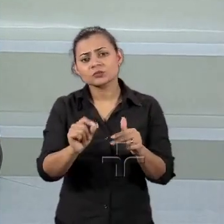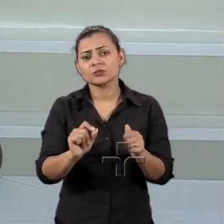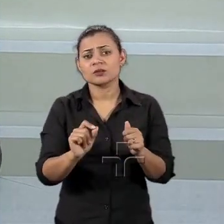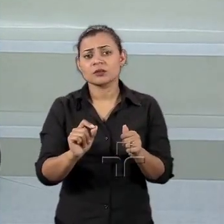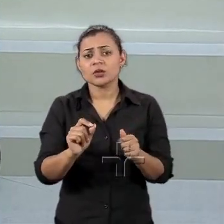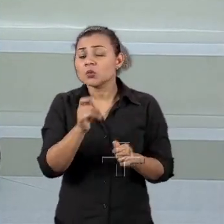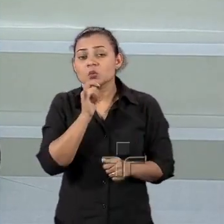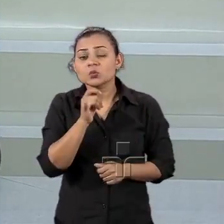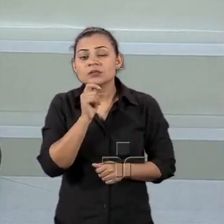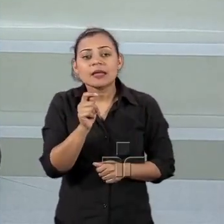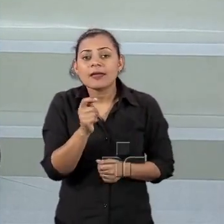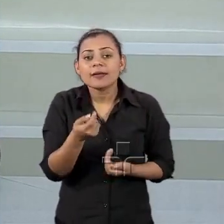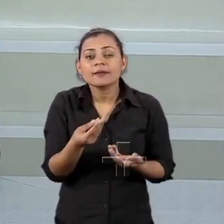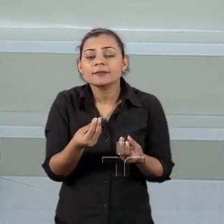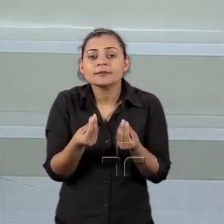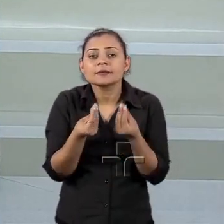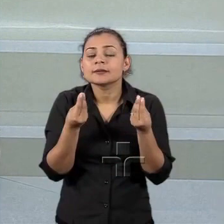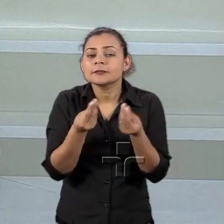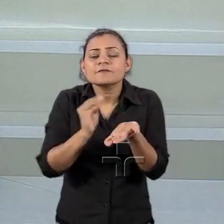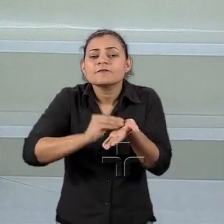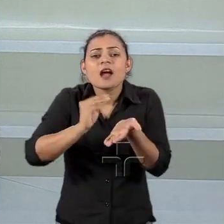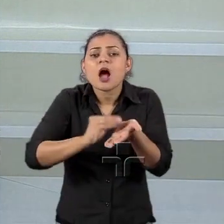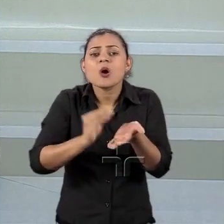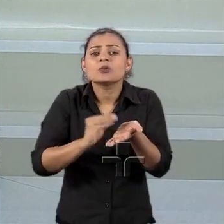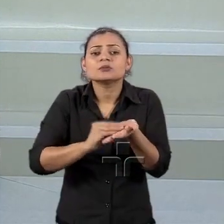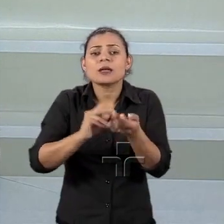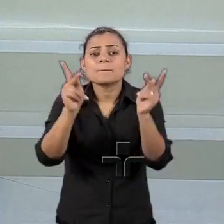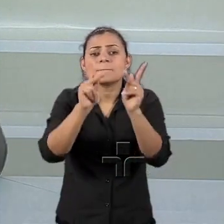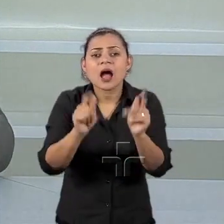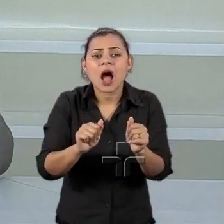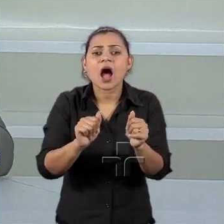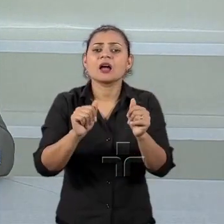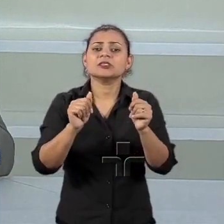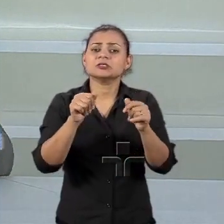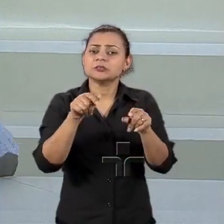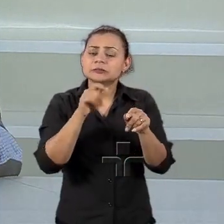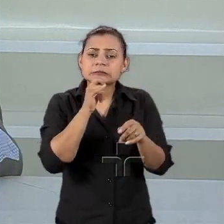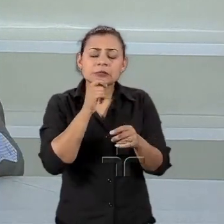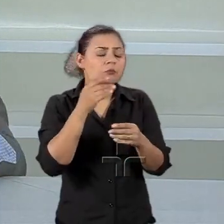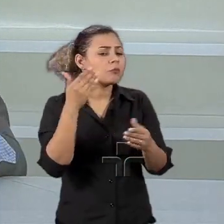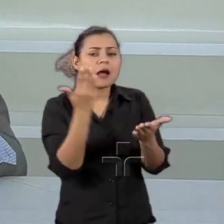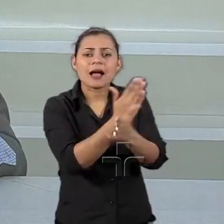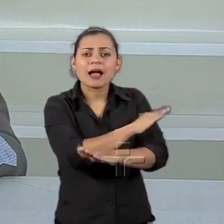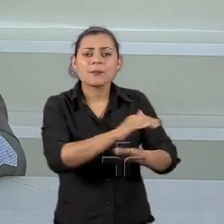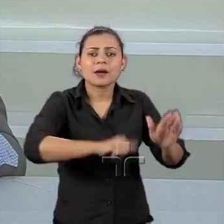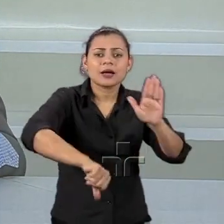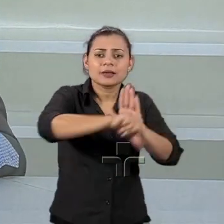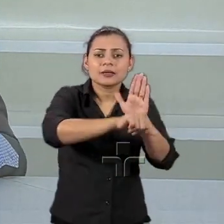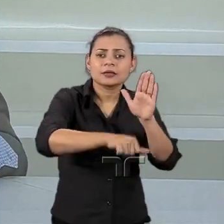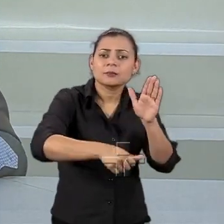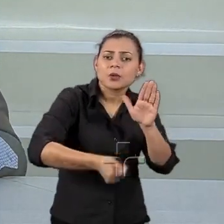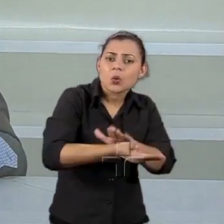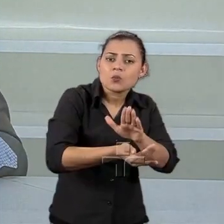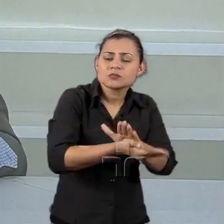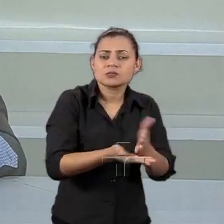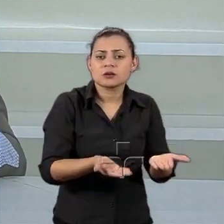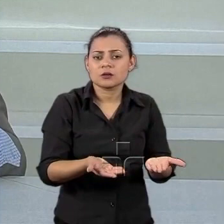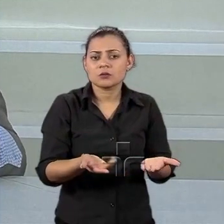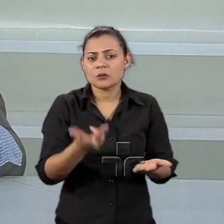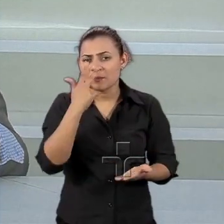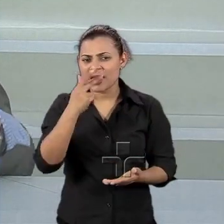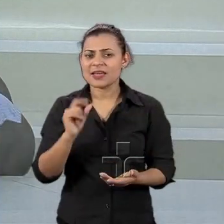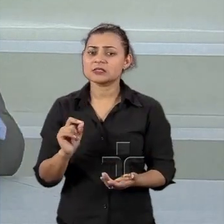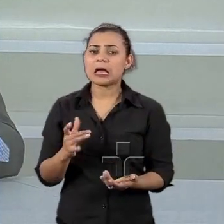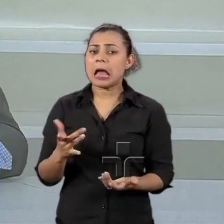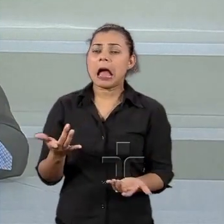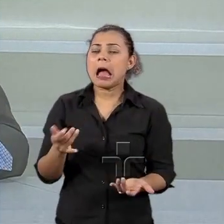passivo que está no país, que é da corrupção, o custo disso, e mais, mitigar, fragilizar